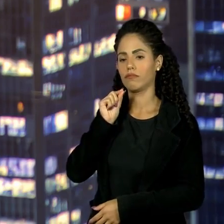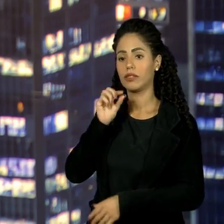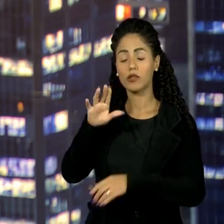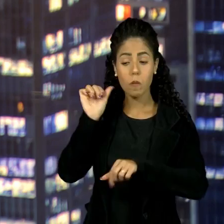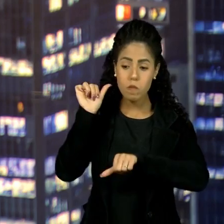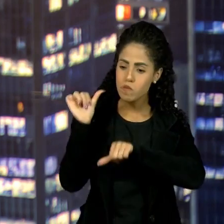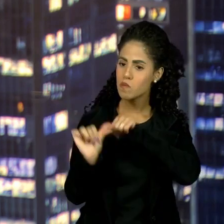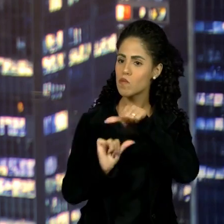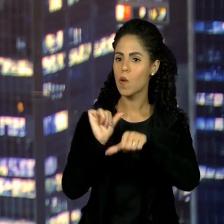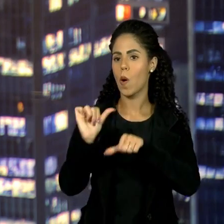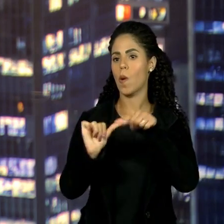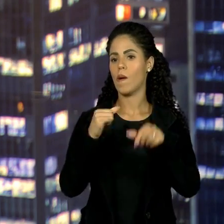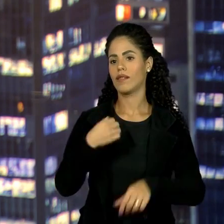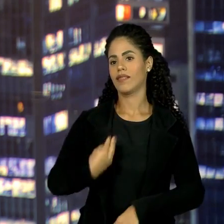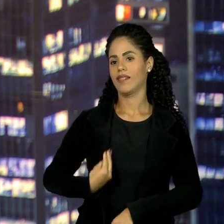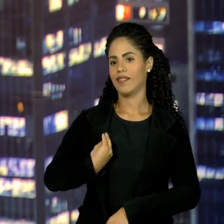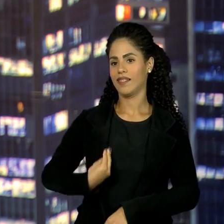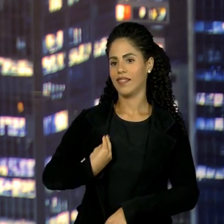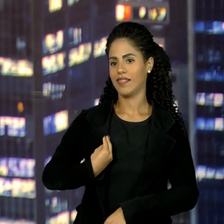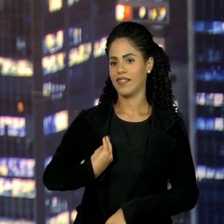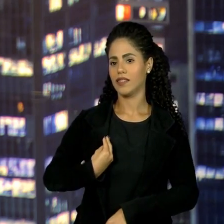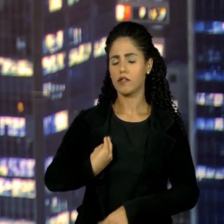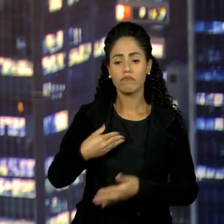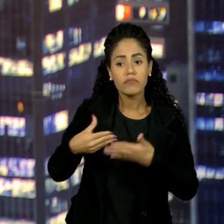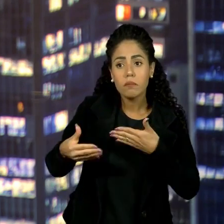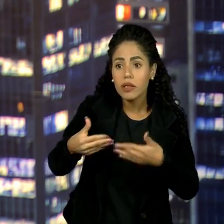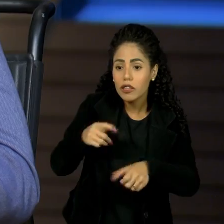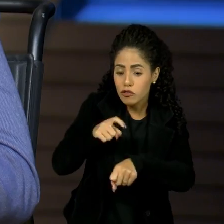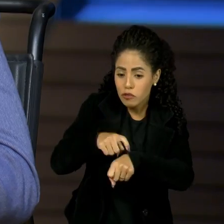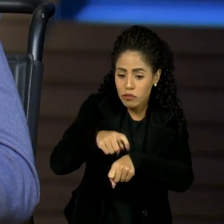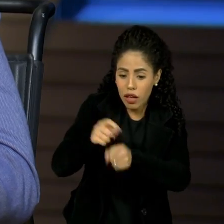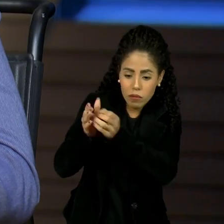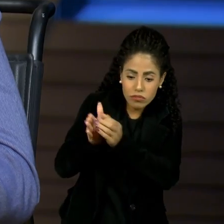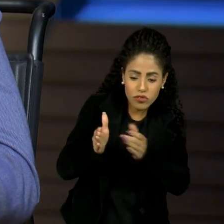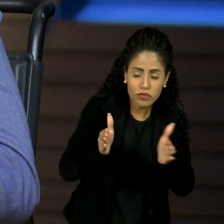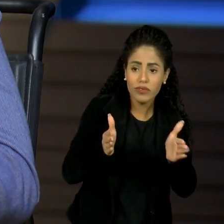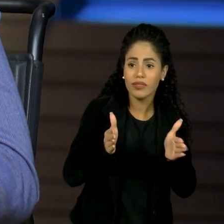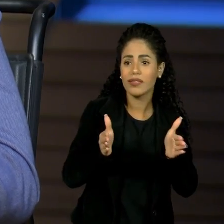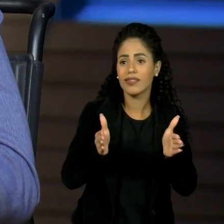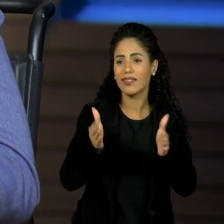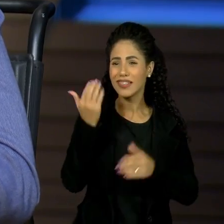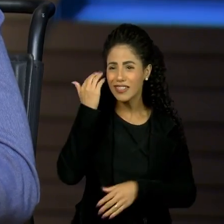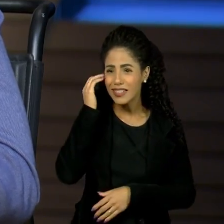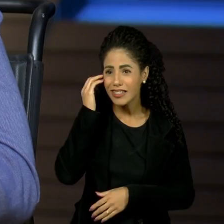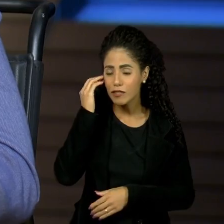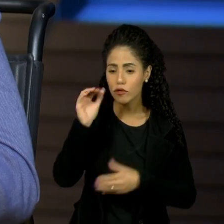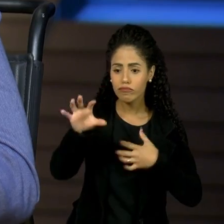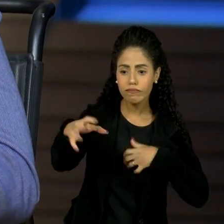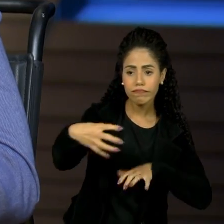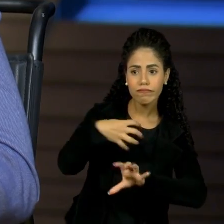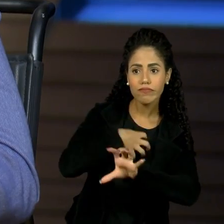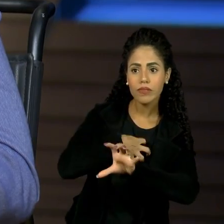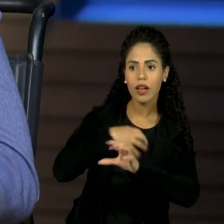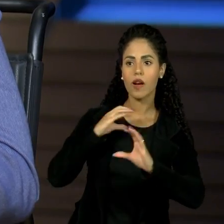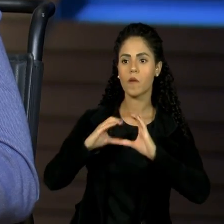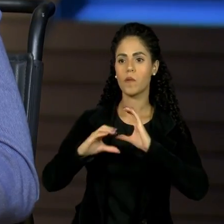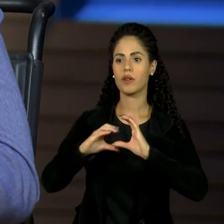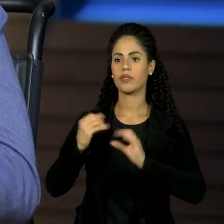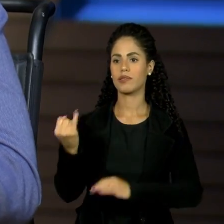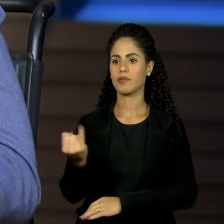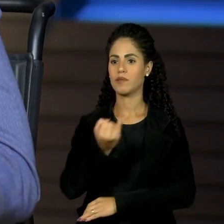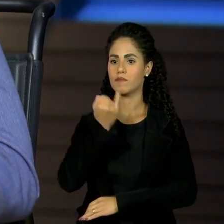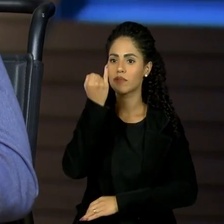muda todo o sentido da vida, independente do tempo que ele tem ou não de vida. Essa situação da comunicação,